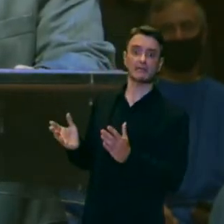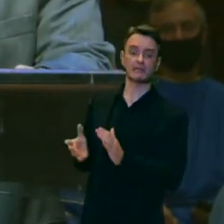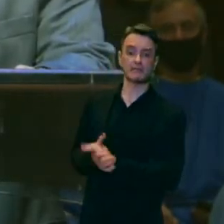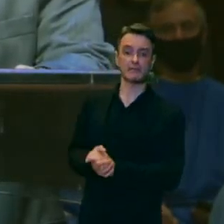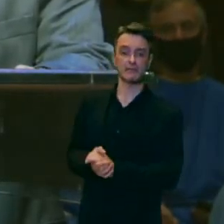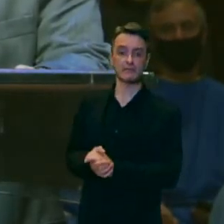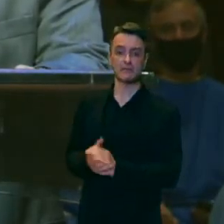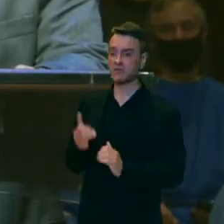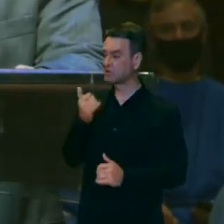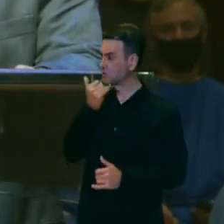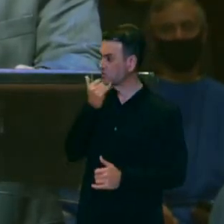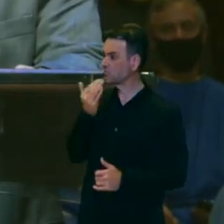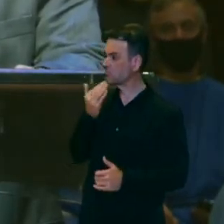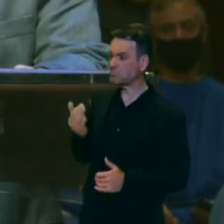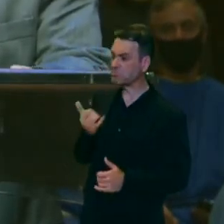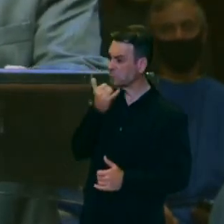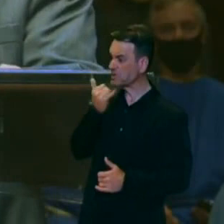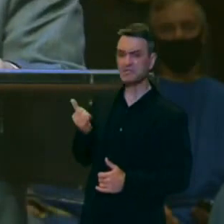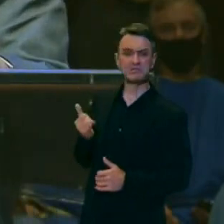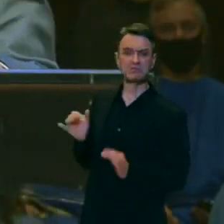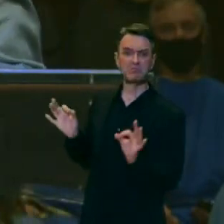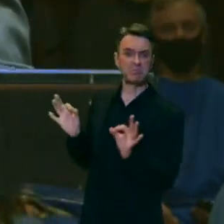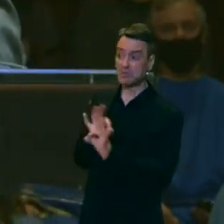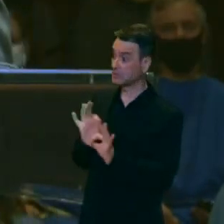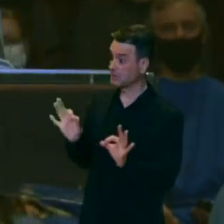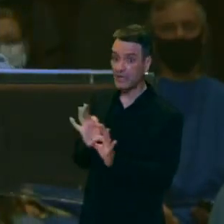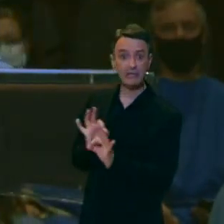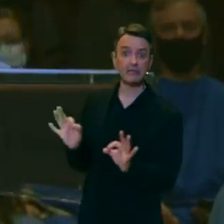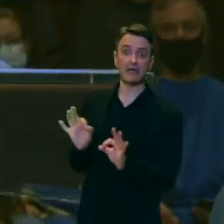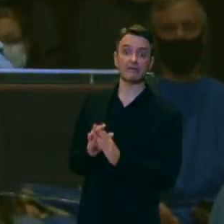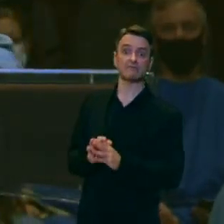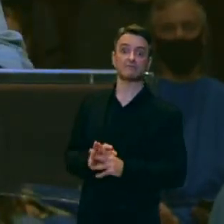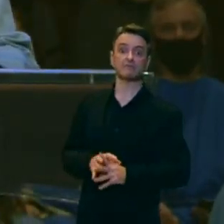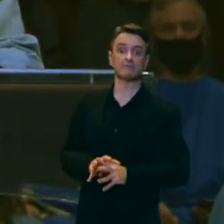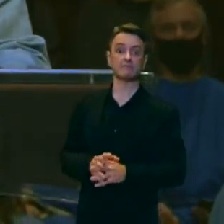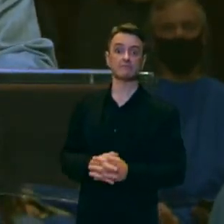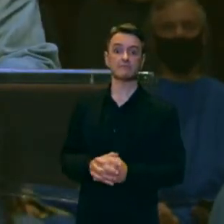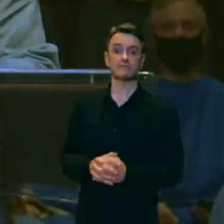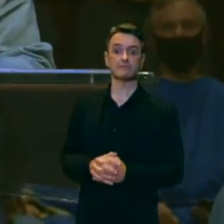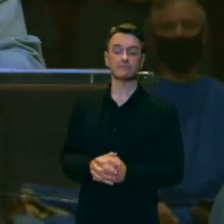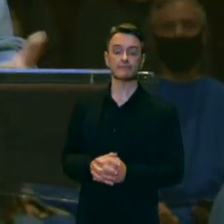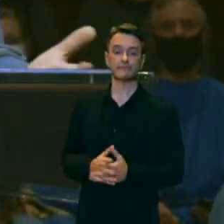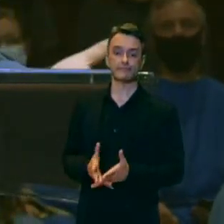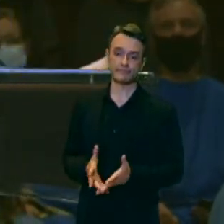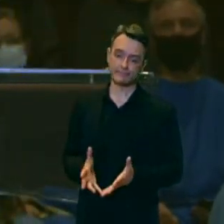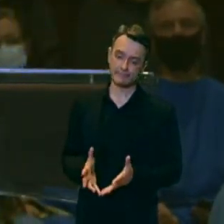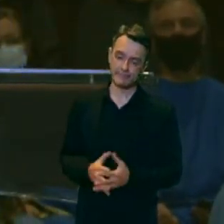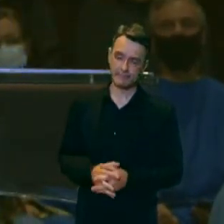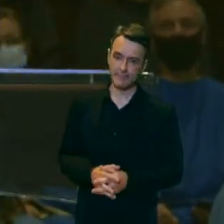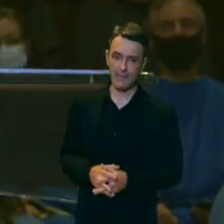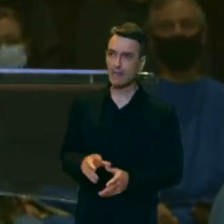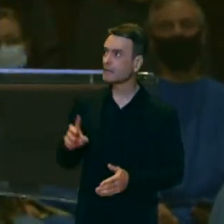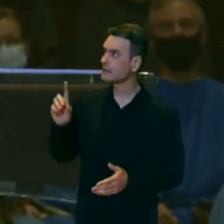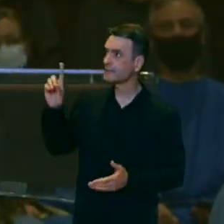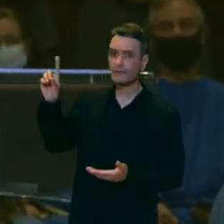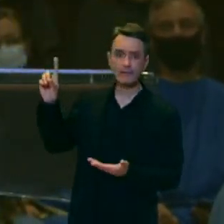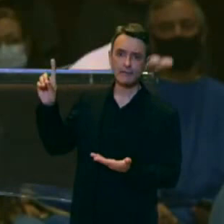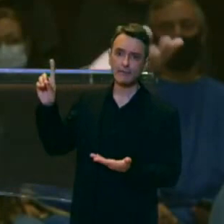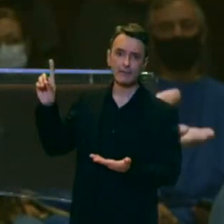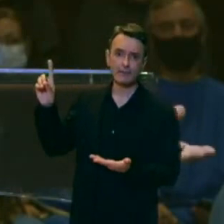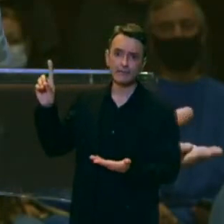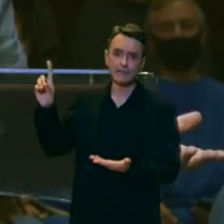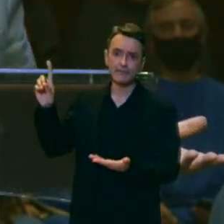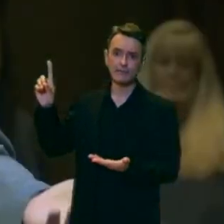pede desculpa de jeito nenhum, faz de conta que nada aconteceu. Mas com Deus não dá para fazer isso, gente.